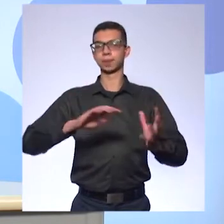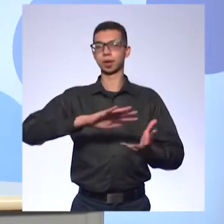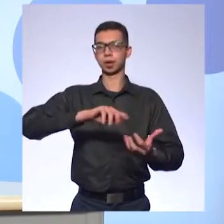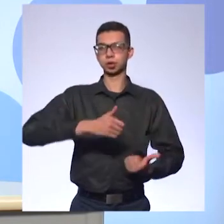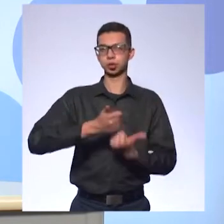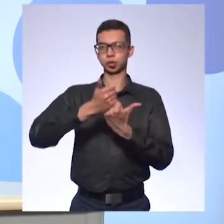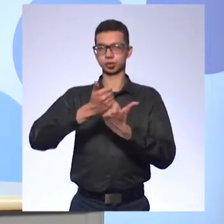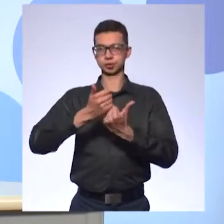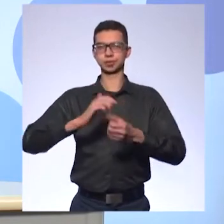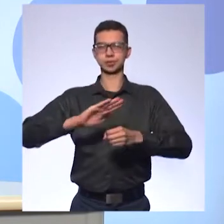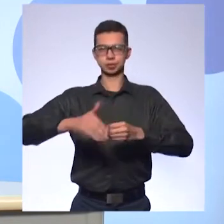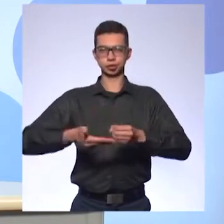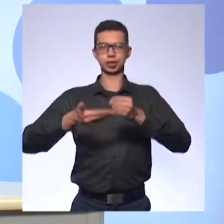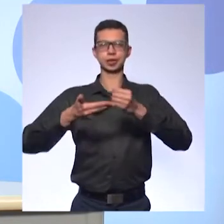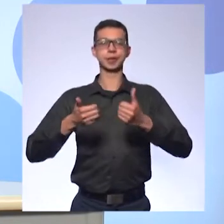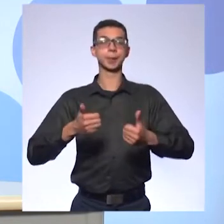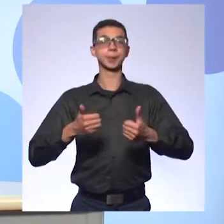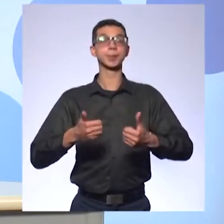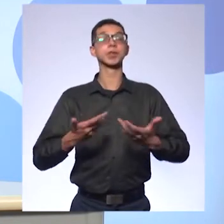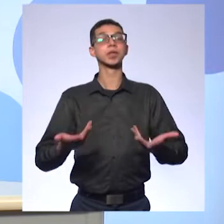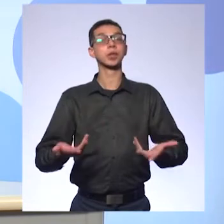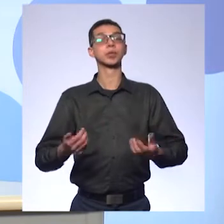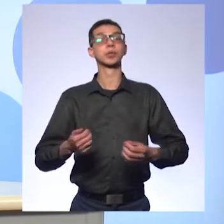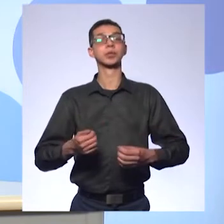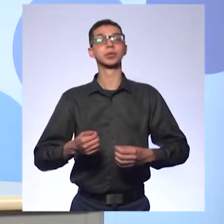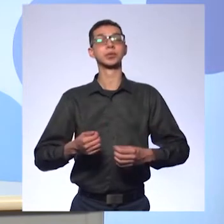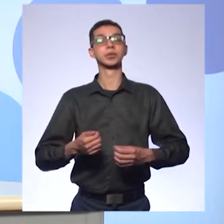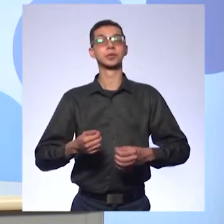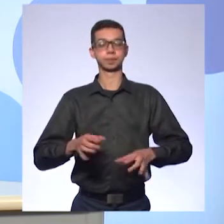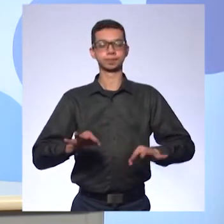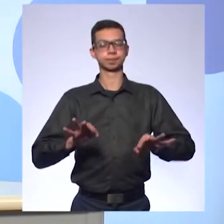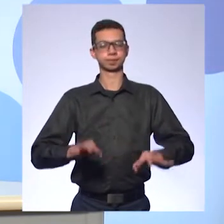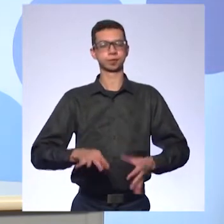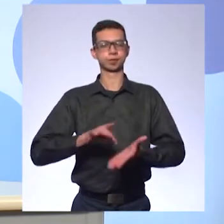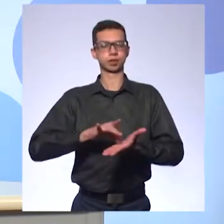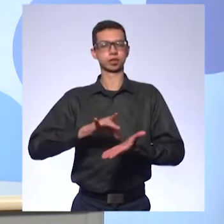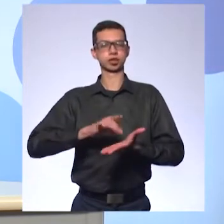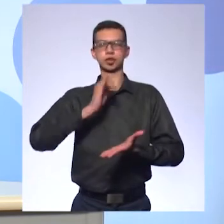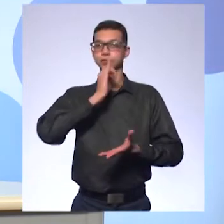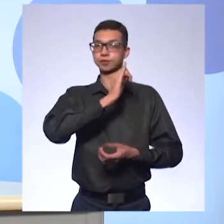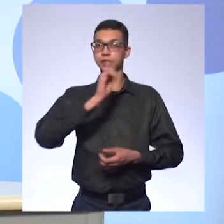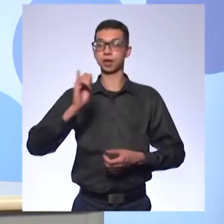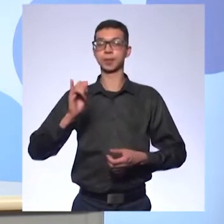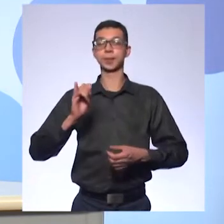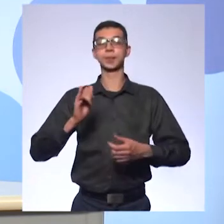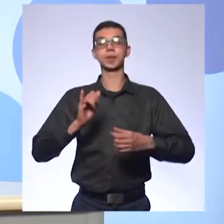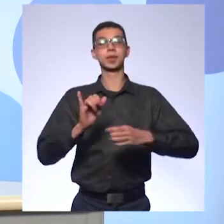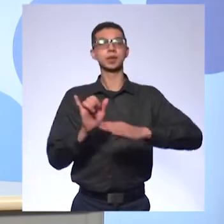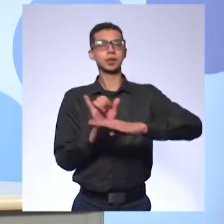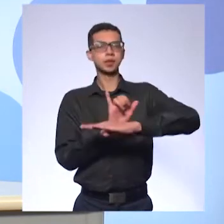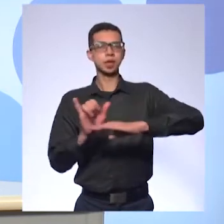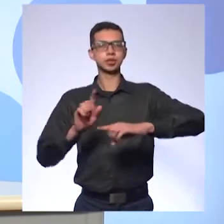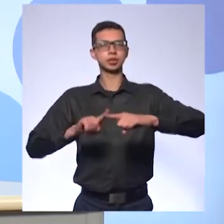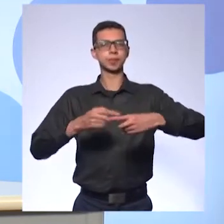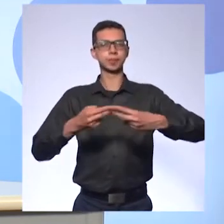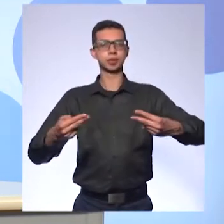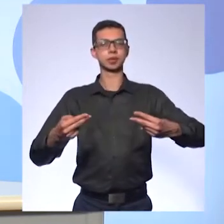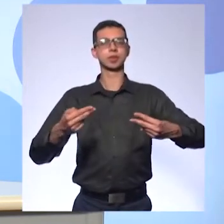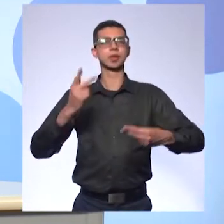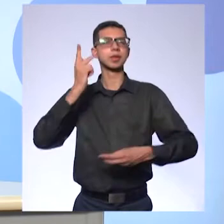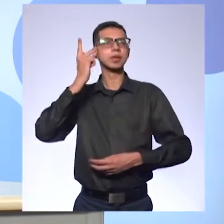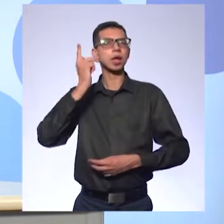da sustentabilidade, e justamente quando nós falamos em recursos naturais, né, e essa utilização